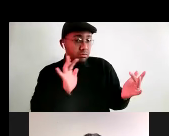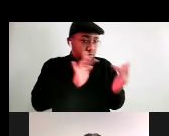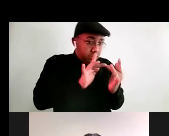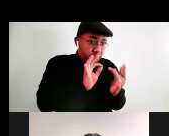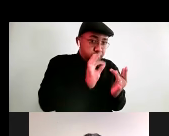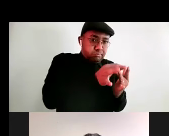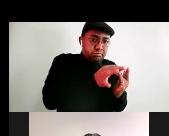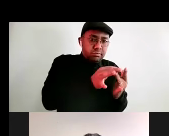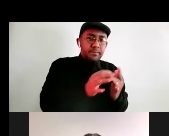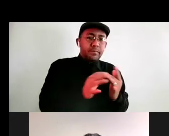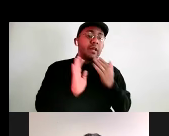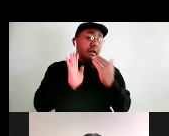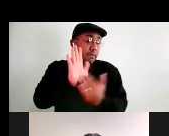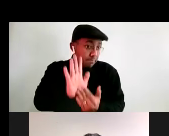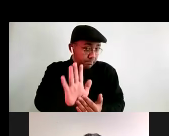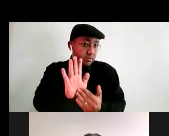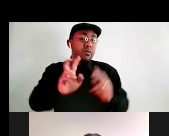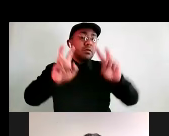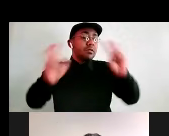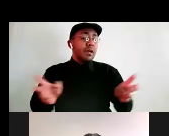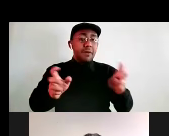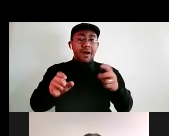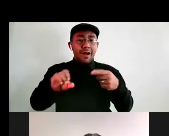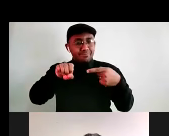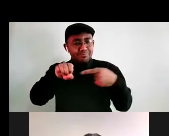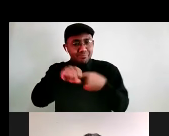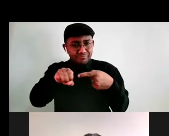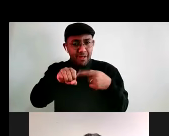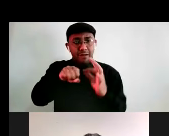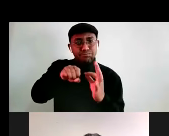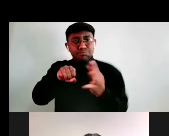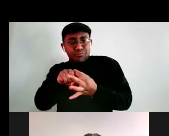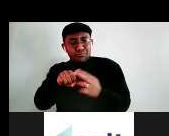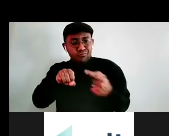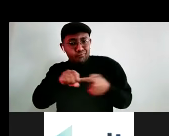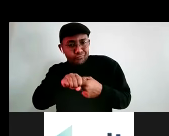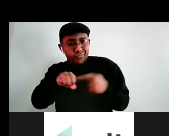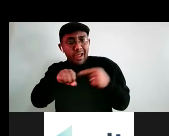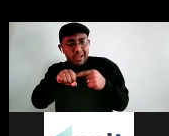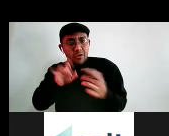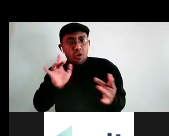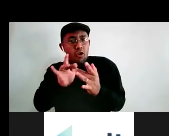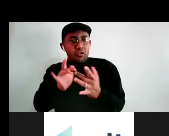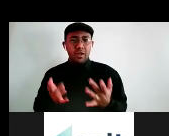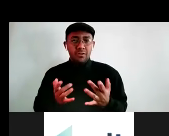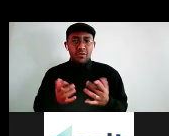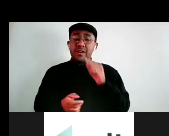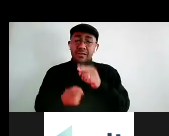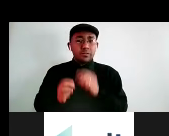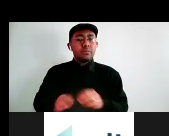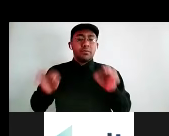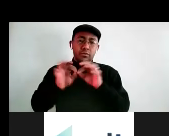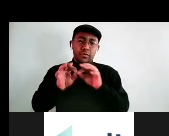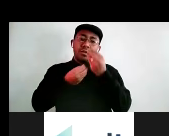É importante que as pessoas que abordam esse tema, que nos possam apoiar a disseminar a